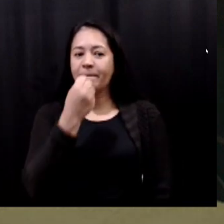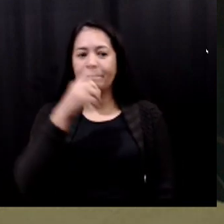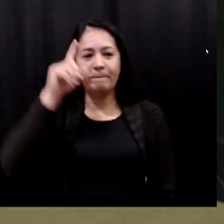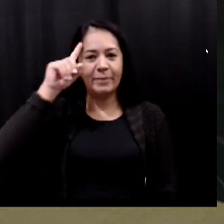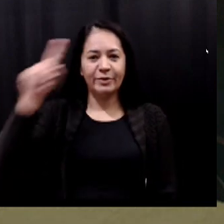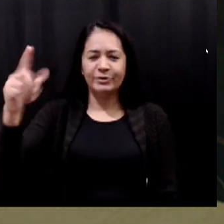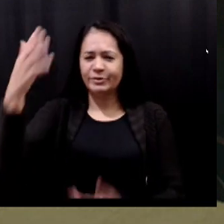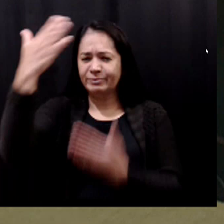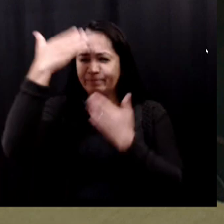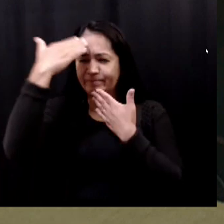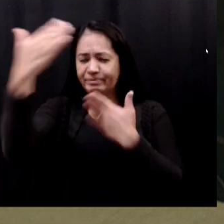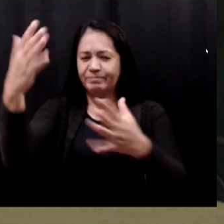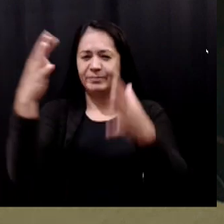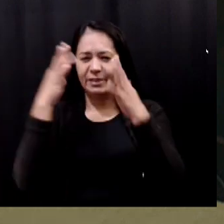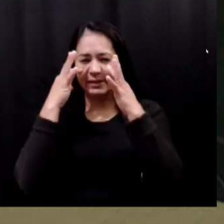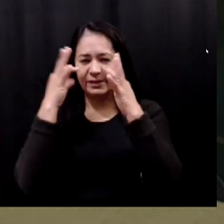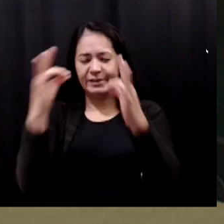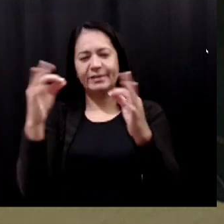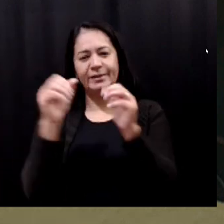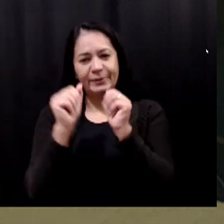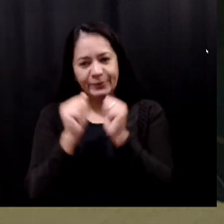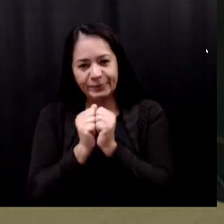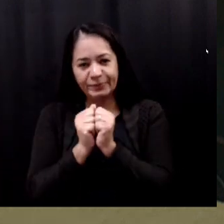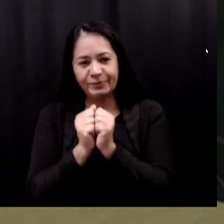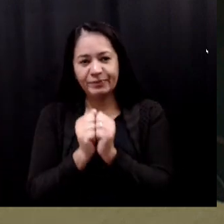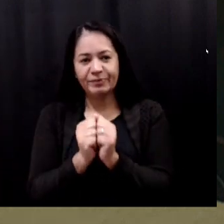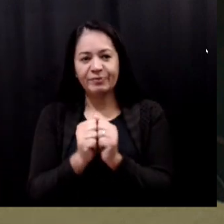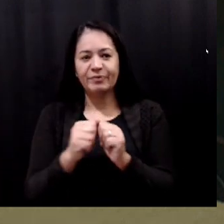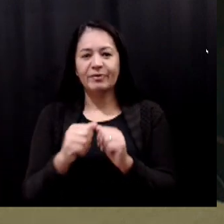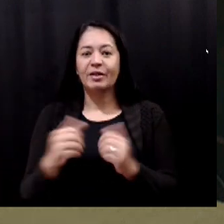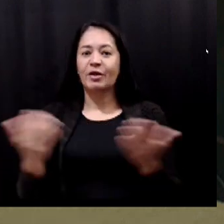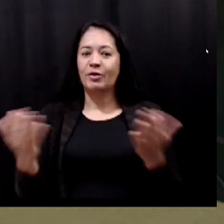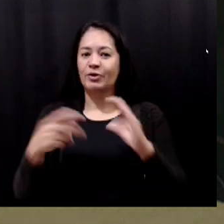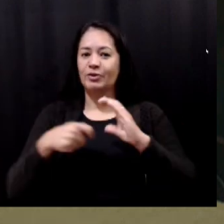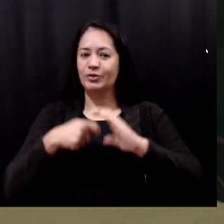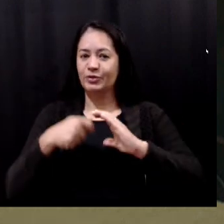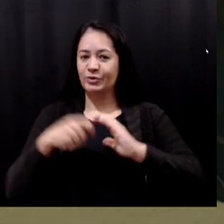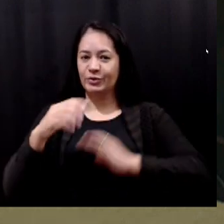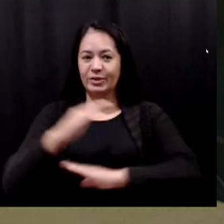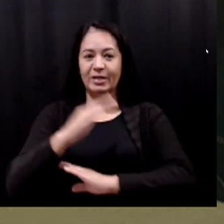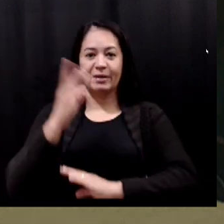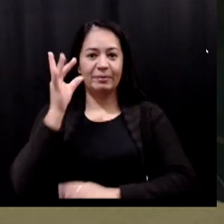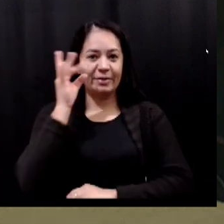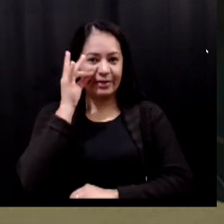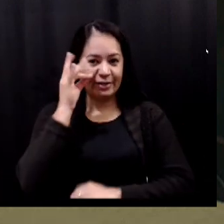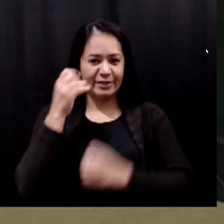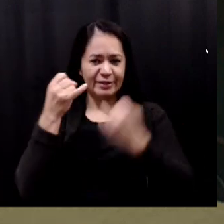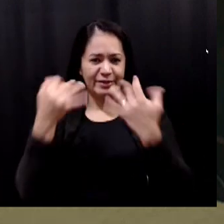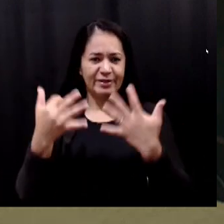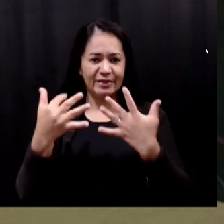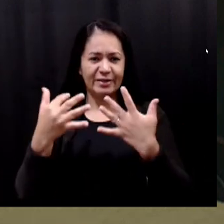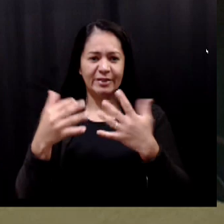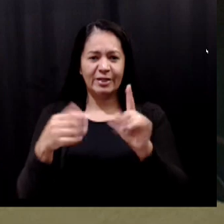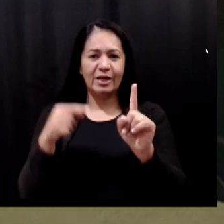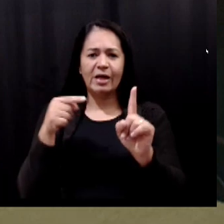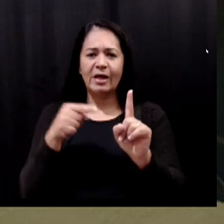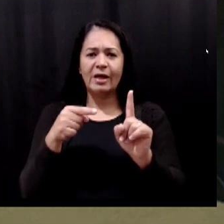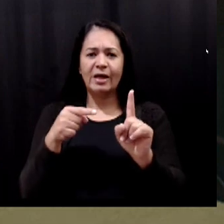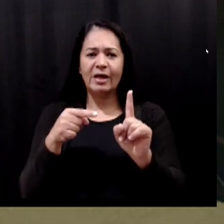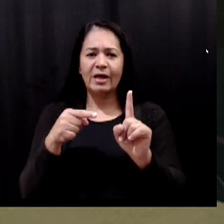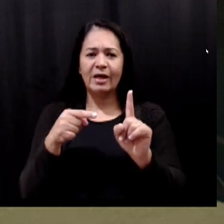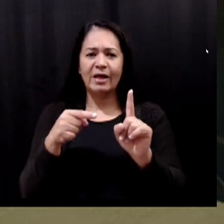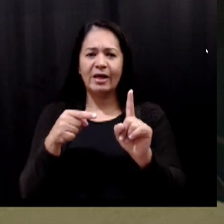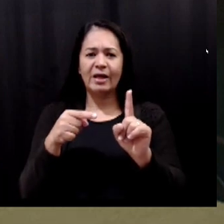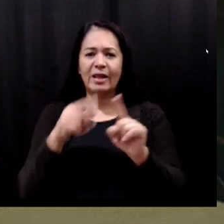sua companhia. Estúdio Câmara ao vivo, aqui na TV Câmara Campinas. Nós estamos falando de quem cuida de quem cuida, com